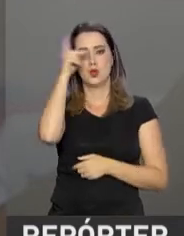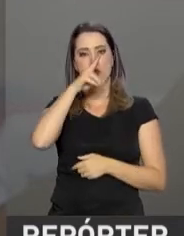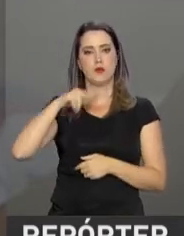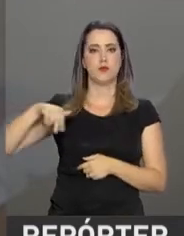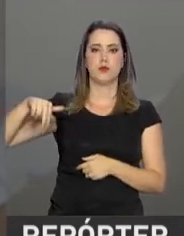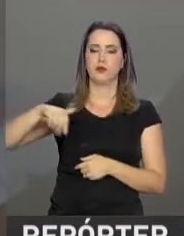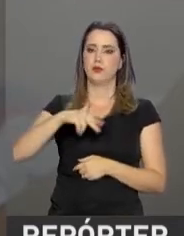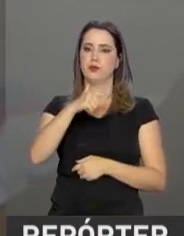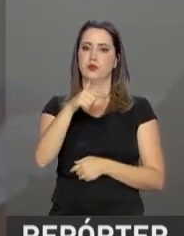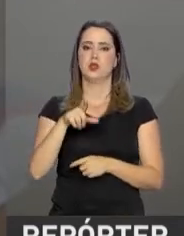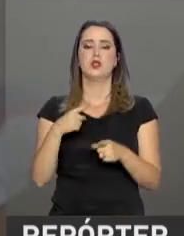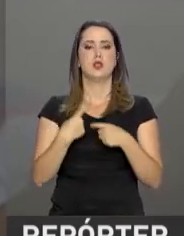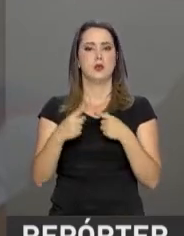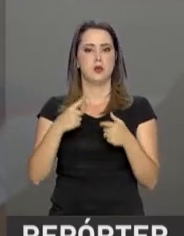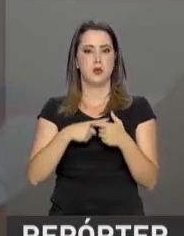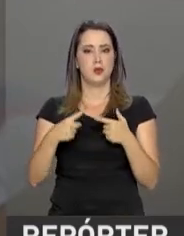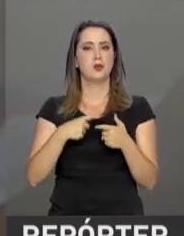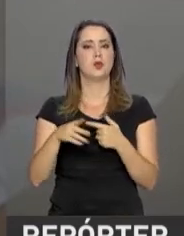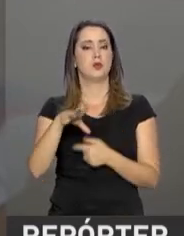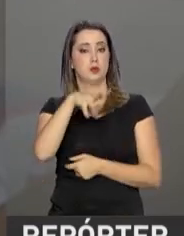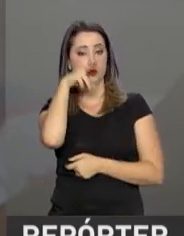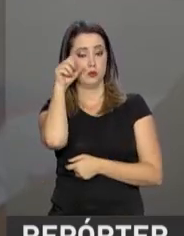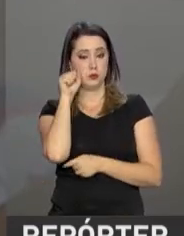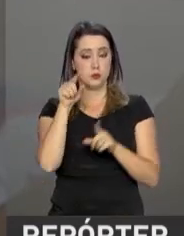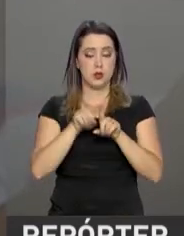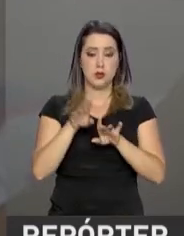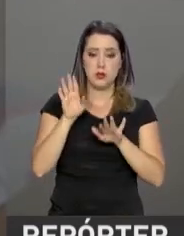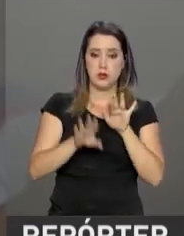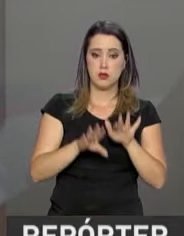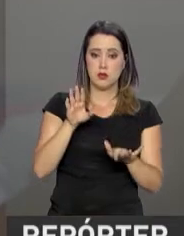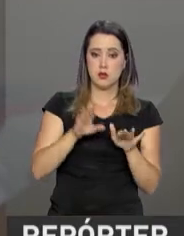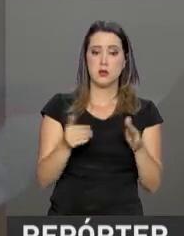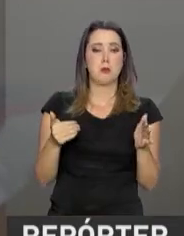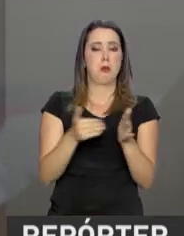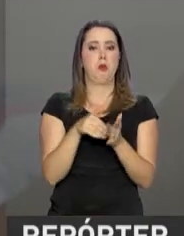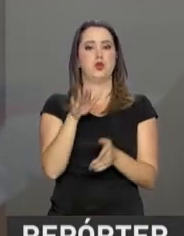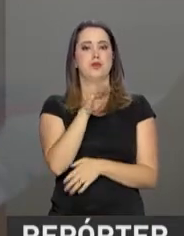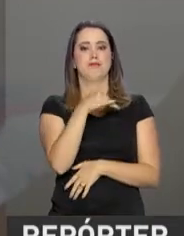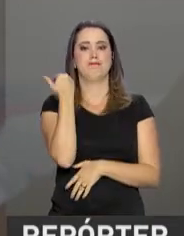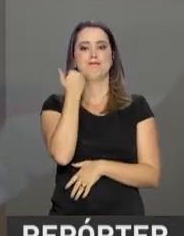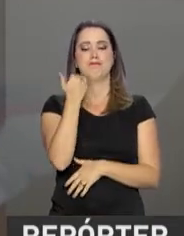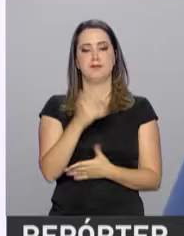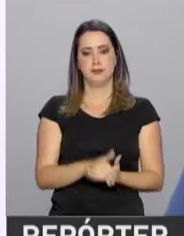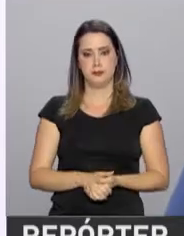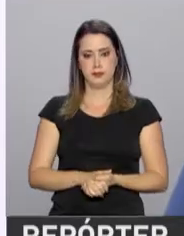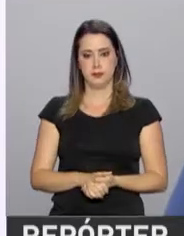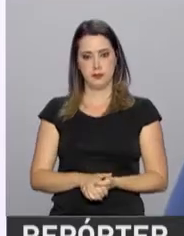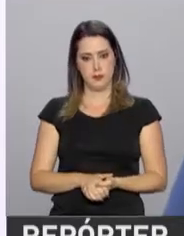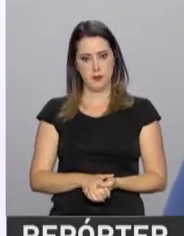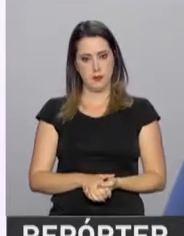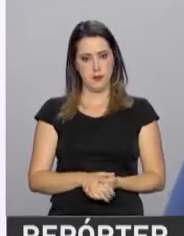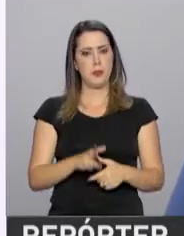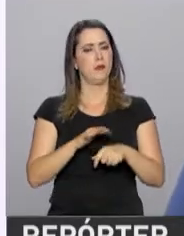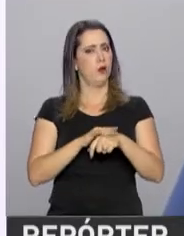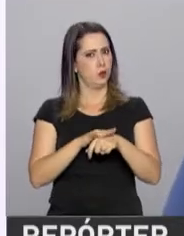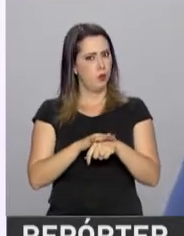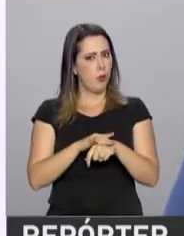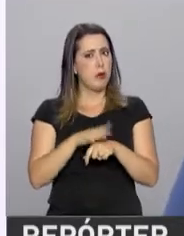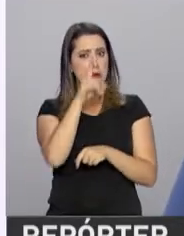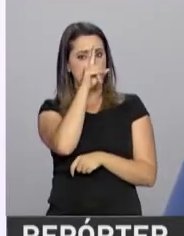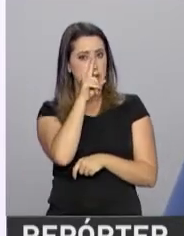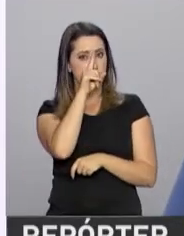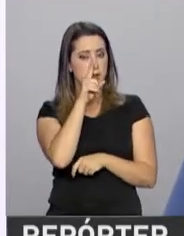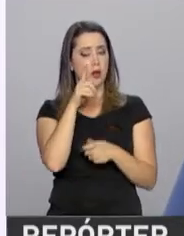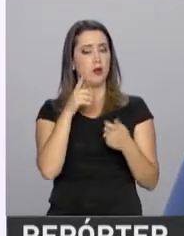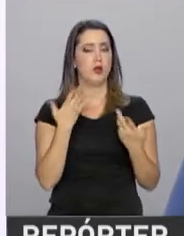pólio provoca insuficiência respiratória e em alguns casos mais graves pode levar à morte ou doença muito grave e que